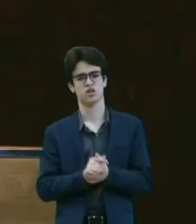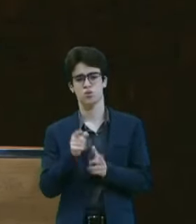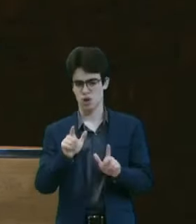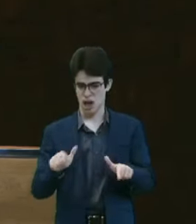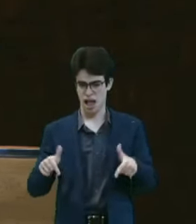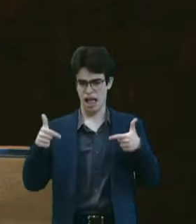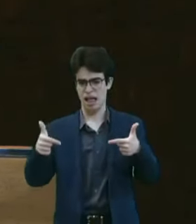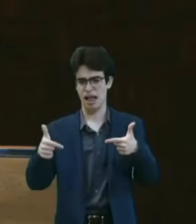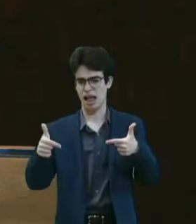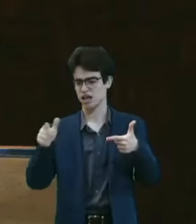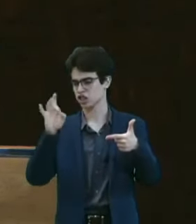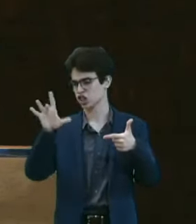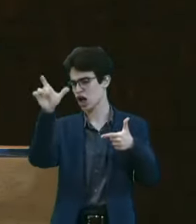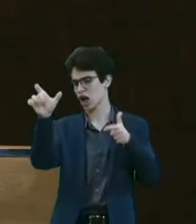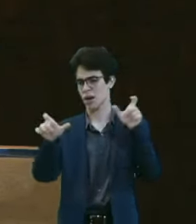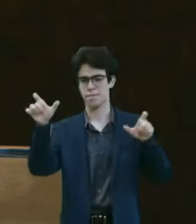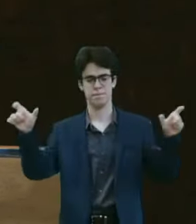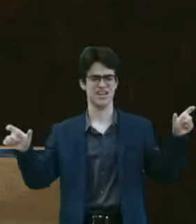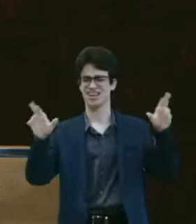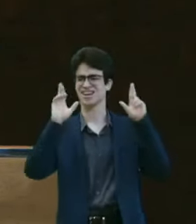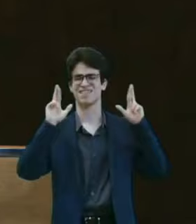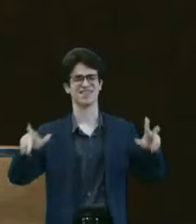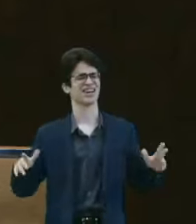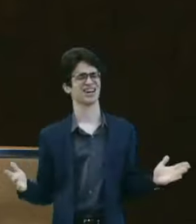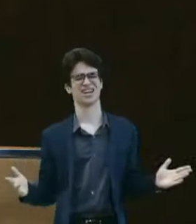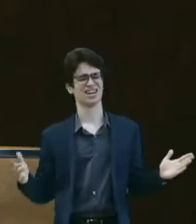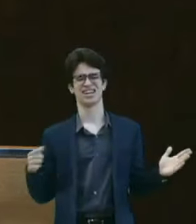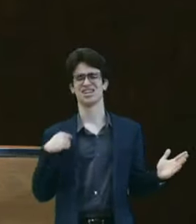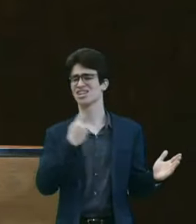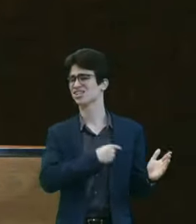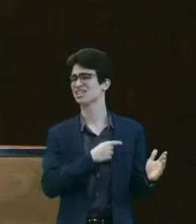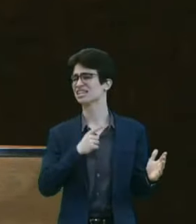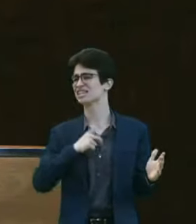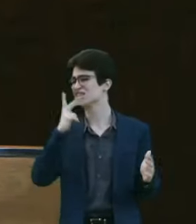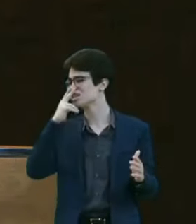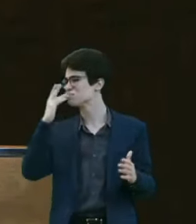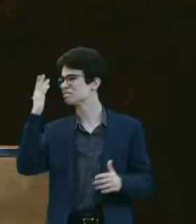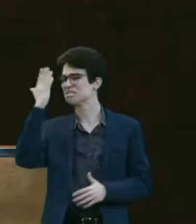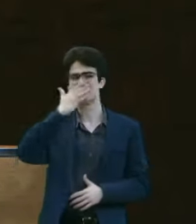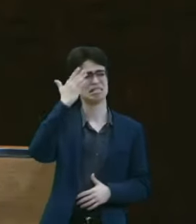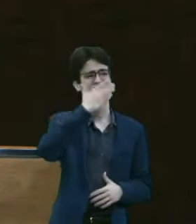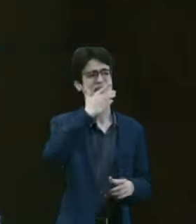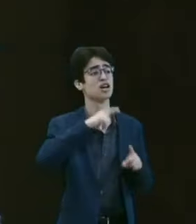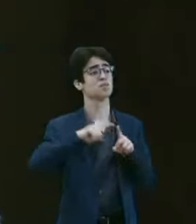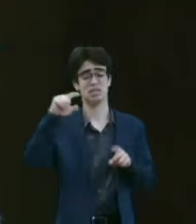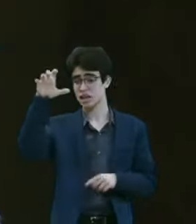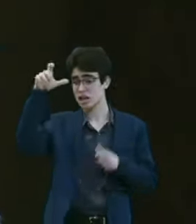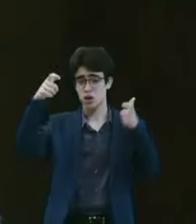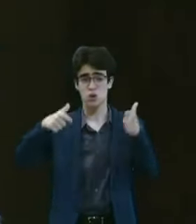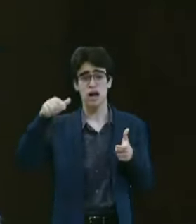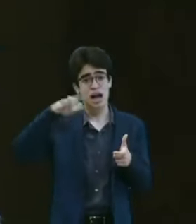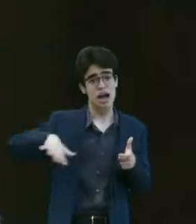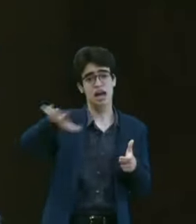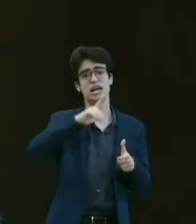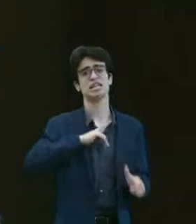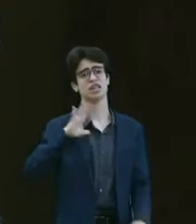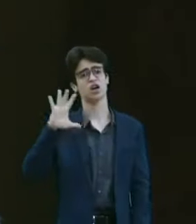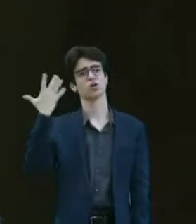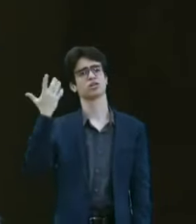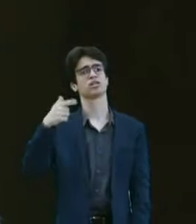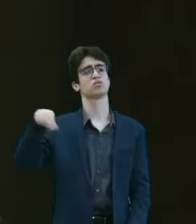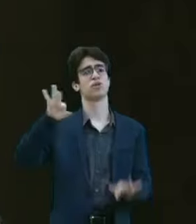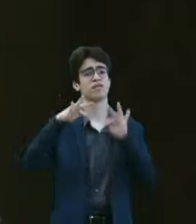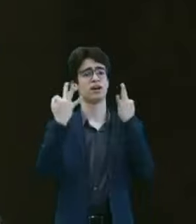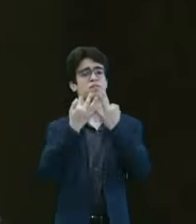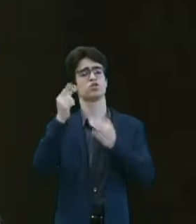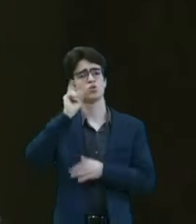não é contra pessoas. Existe uma guerra invisível acontecendo aqui neste lugar e na tua casa todos os dias.